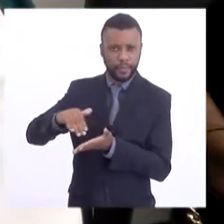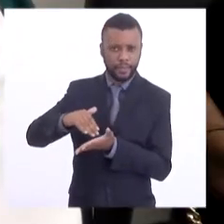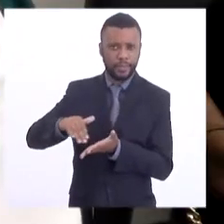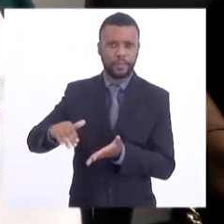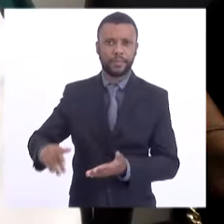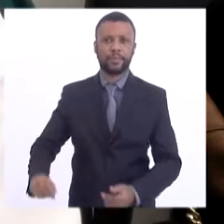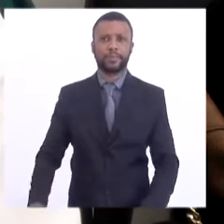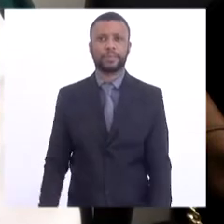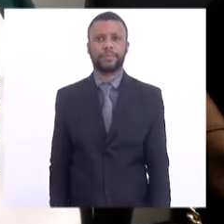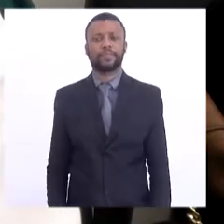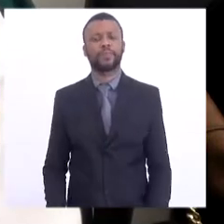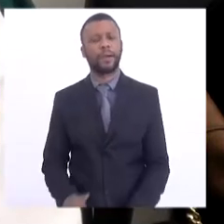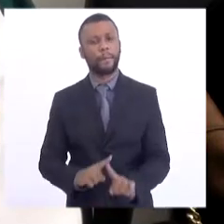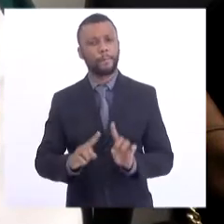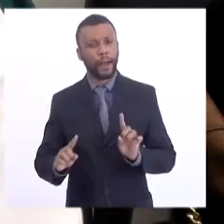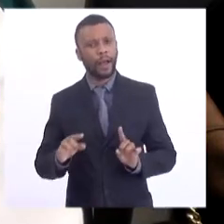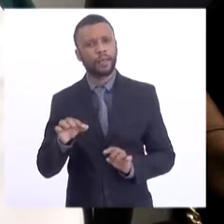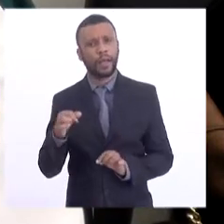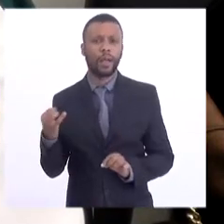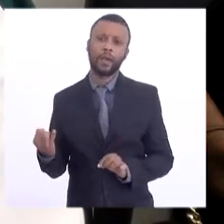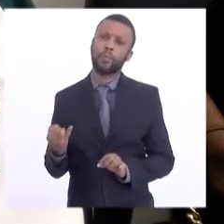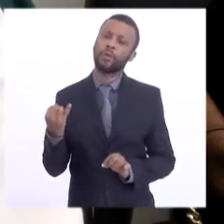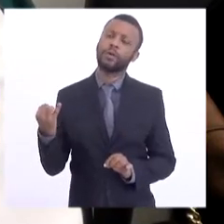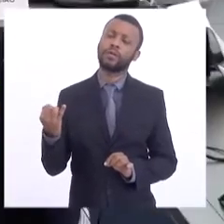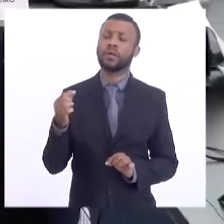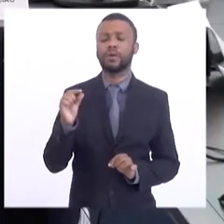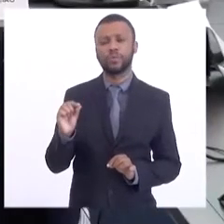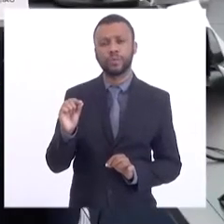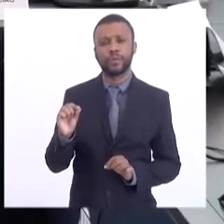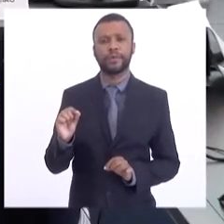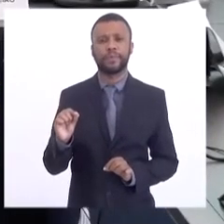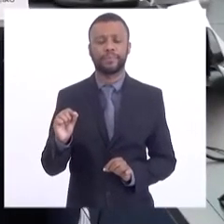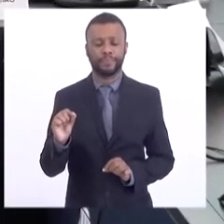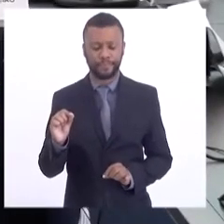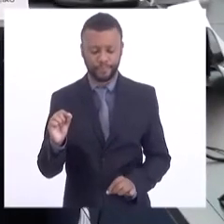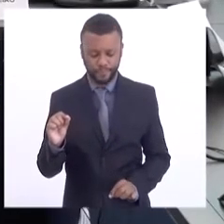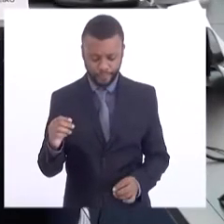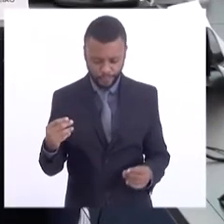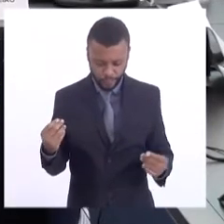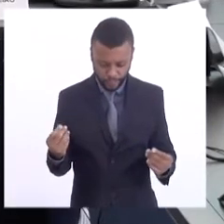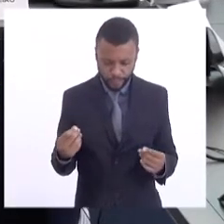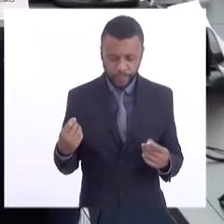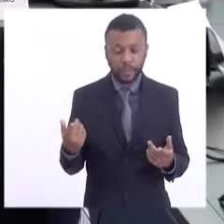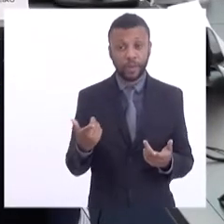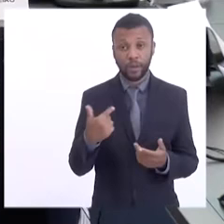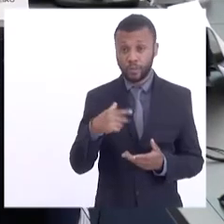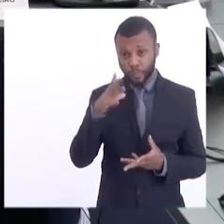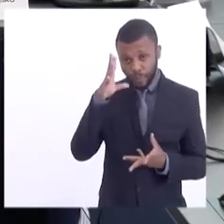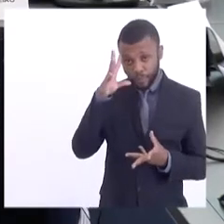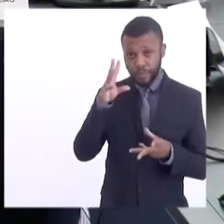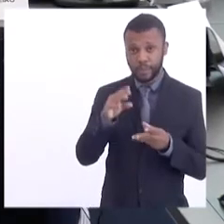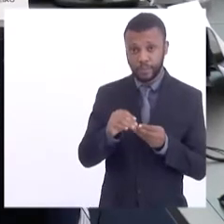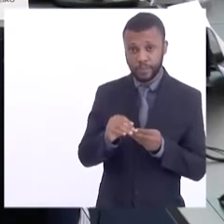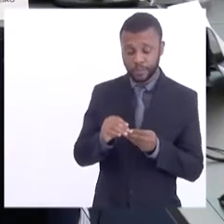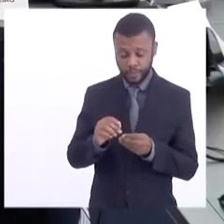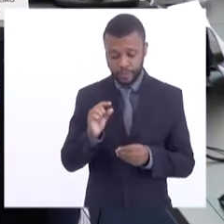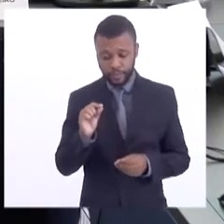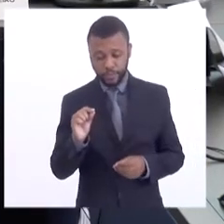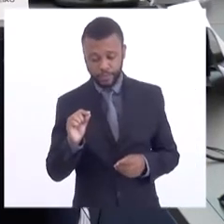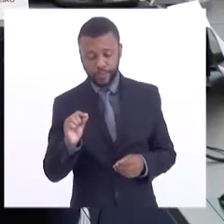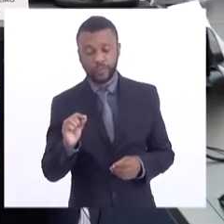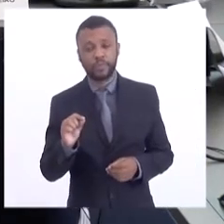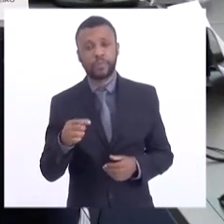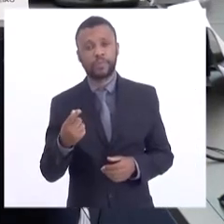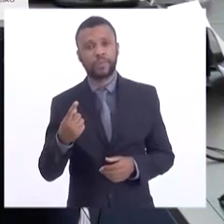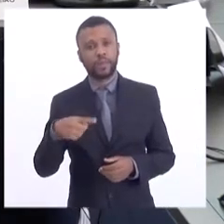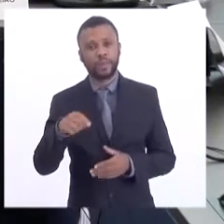Mas seria necessário e seria necessário no meu entendimento que